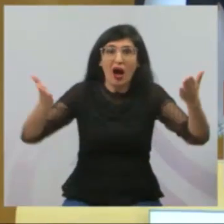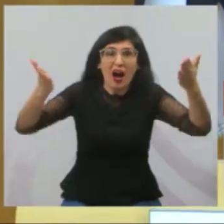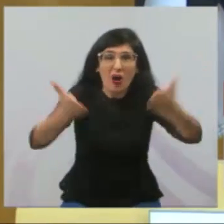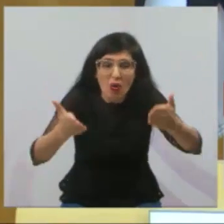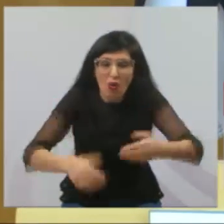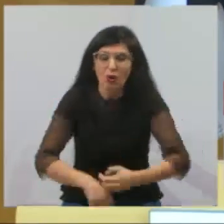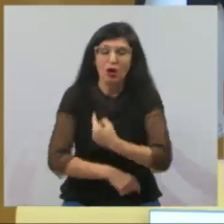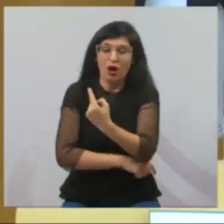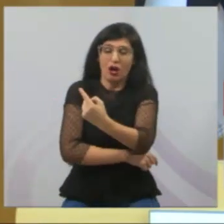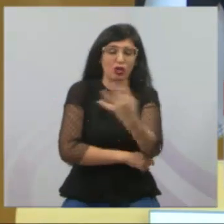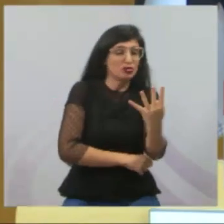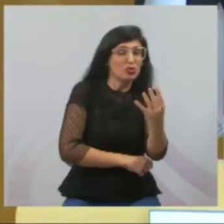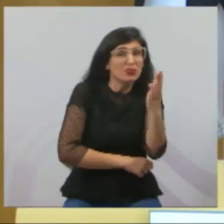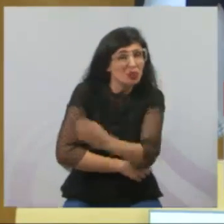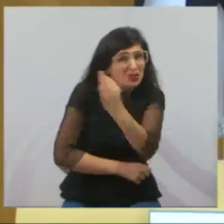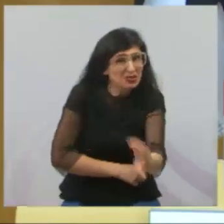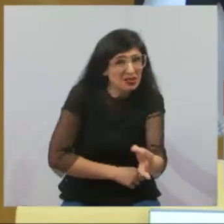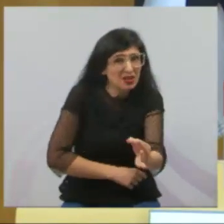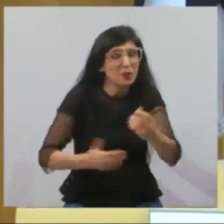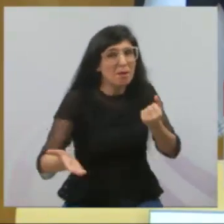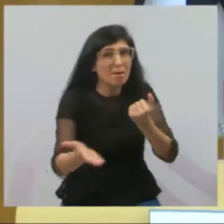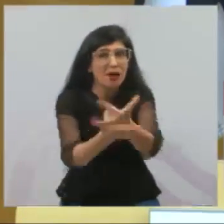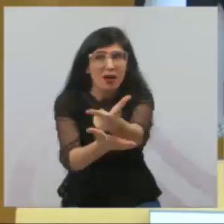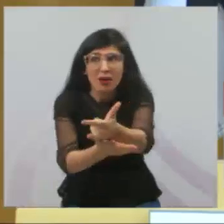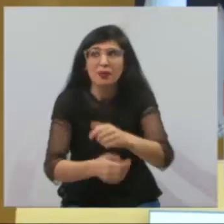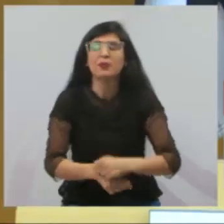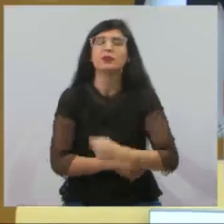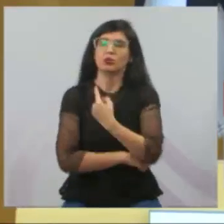real dessa alíquota é de